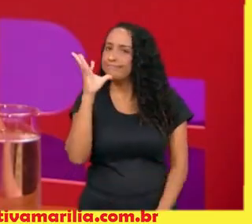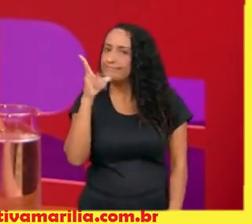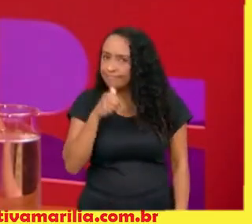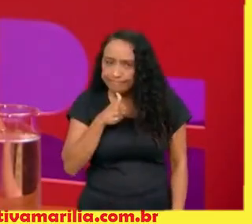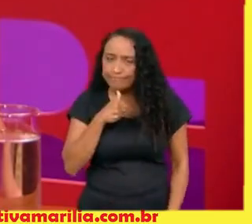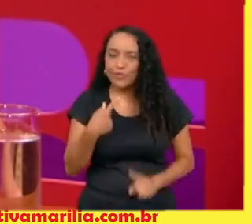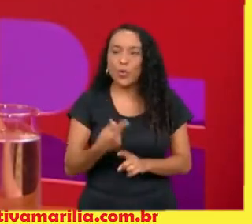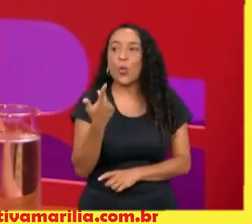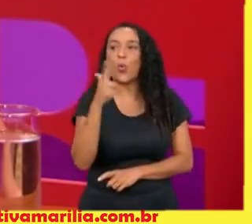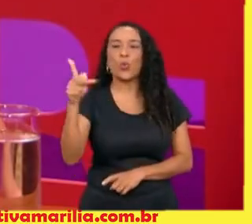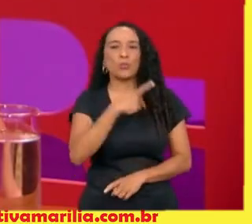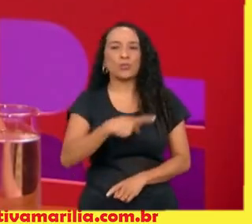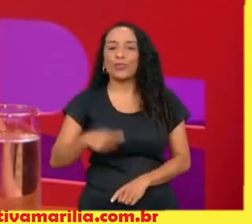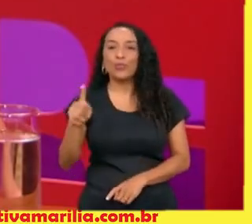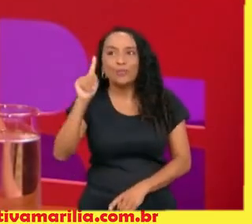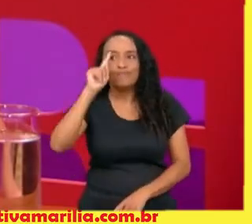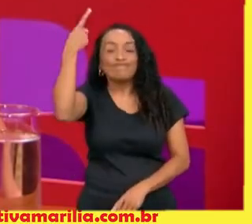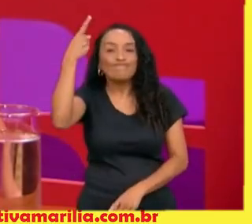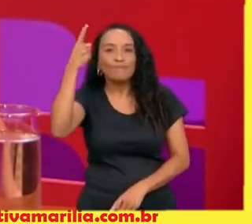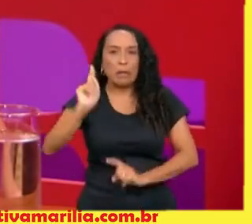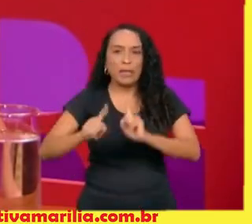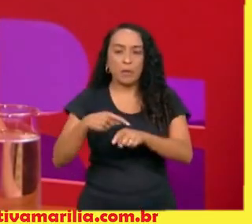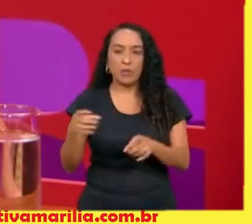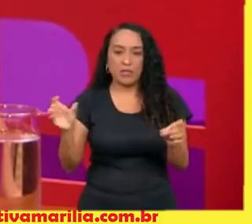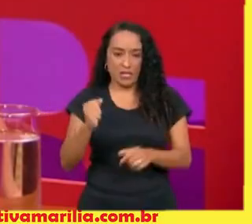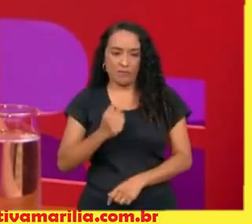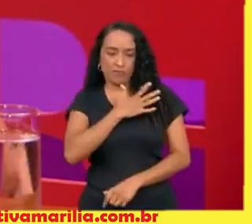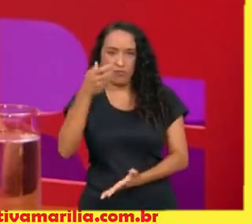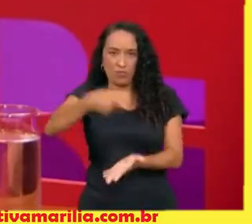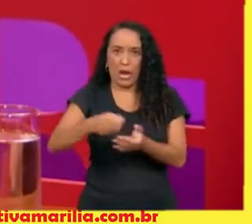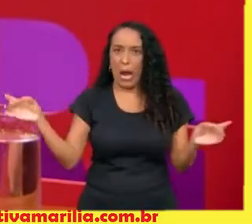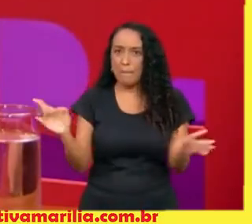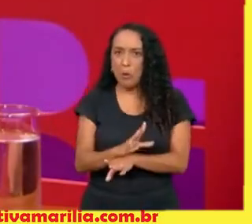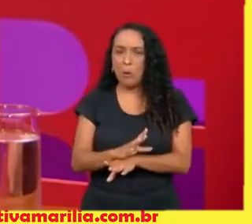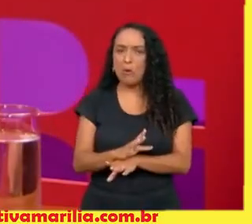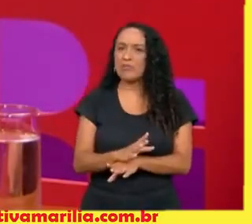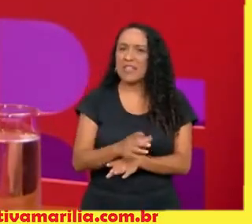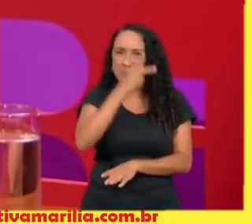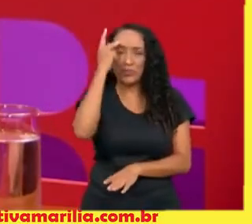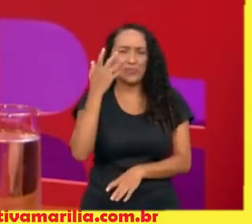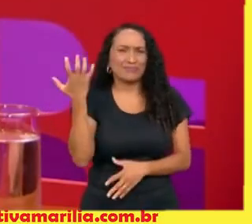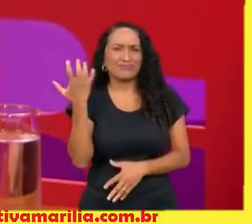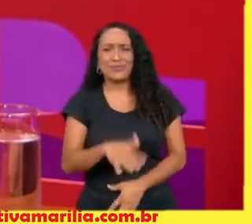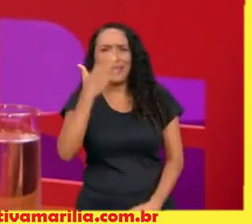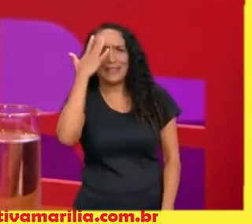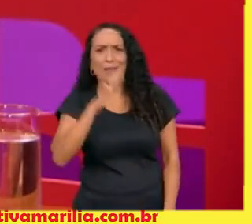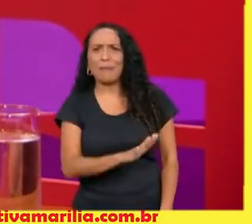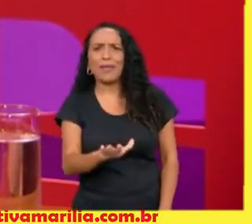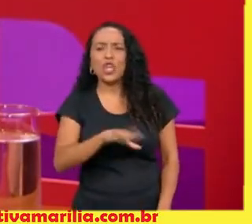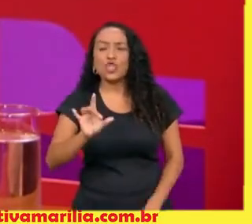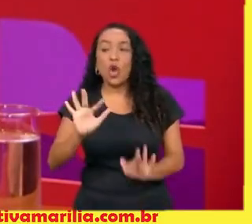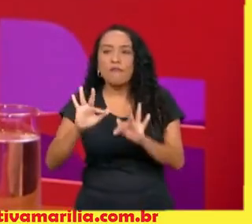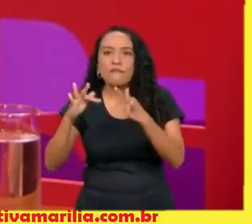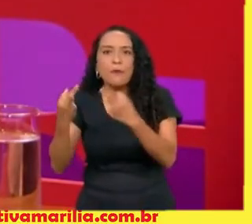essa iniciativa depois da ditadura, não é? Sim. Depois que acabou a ditadura, que as pessoas não queriam mais saber daquilo. Só os